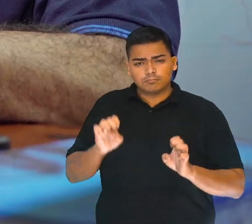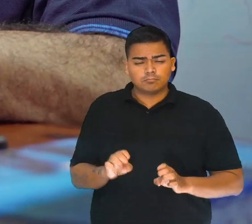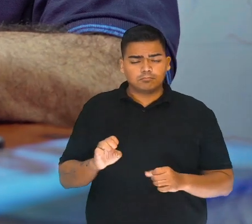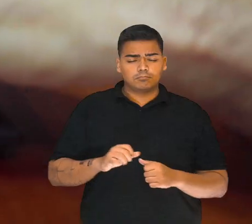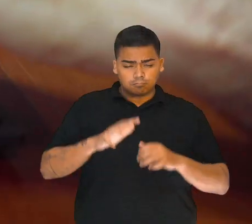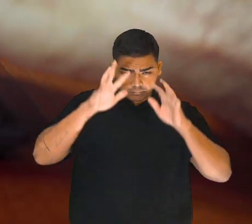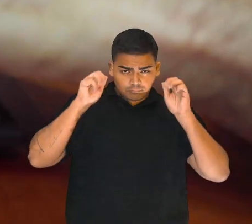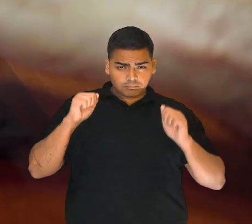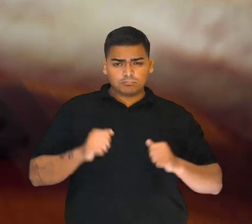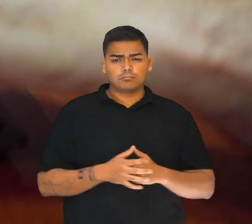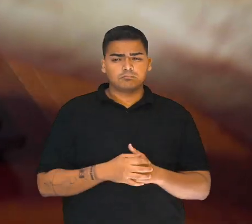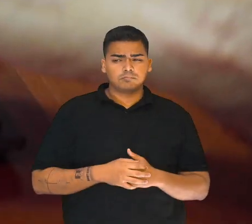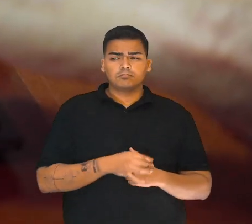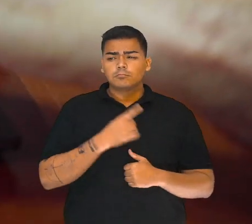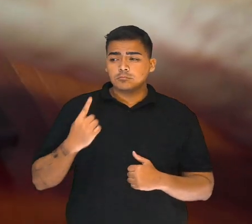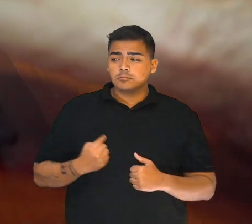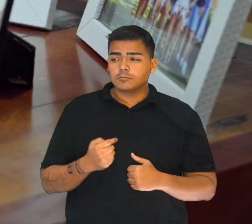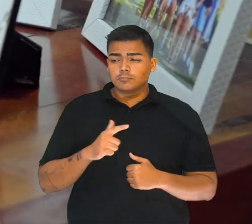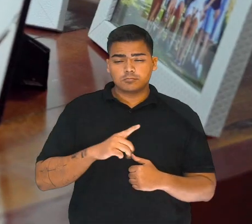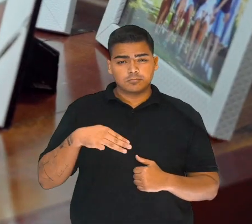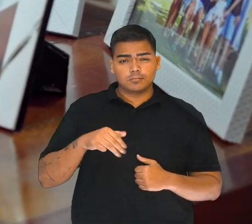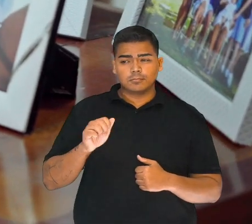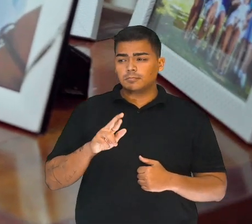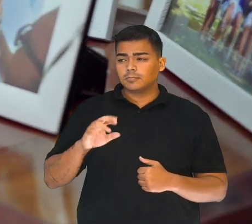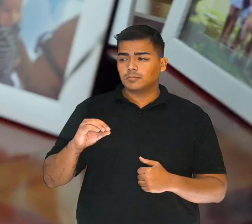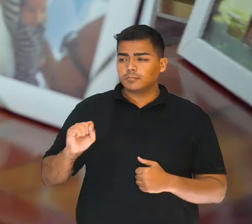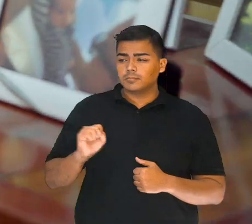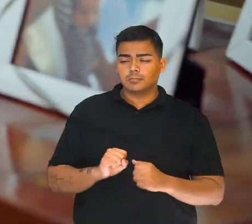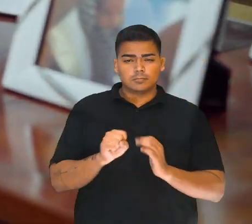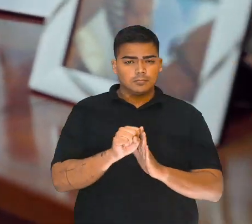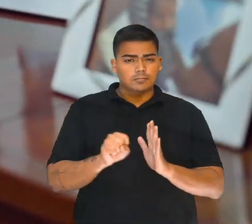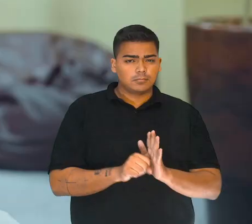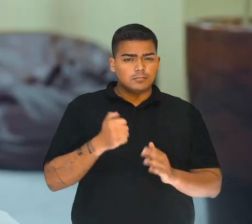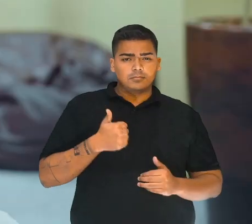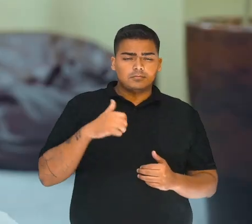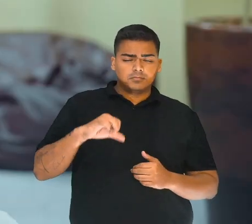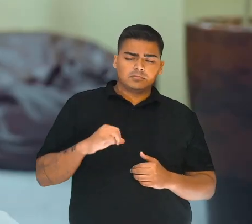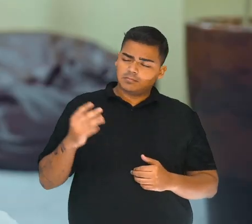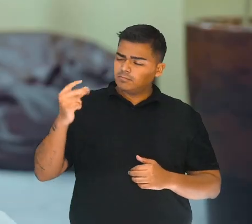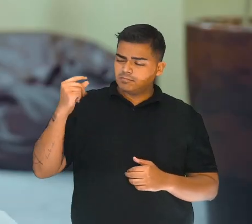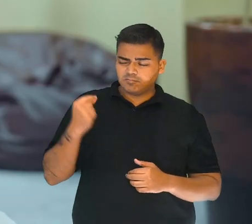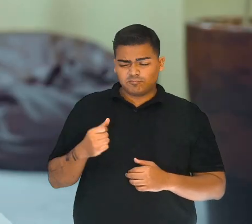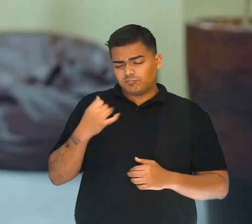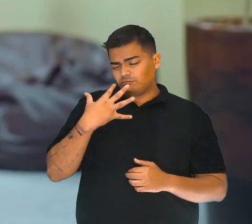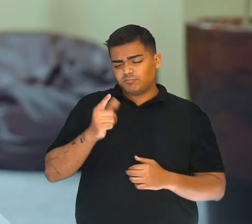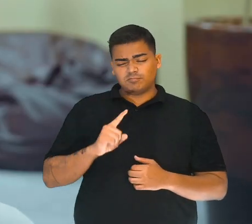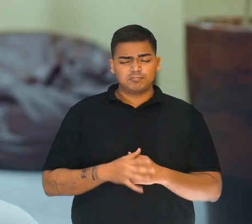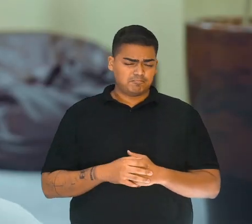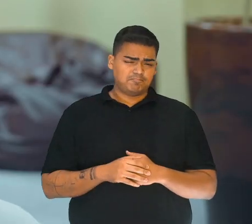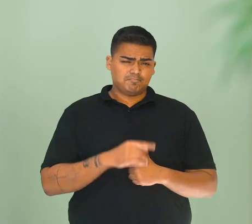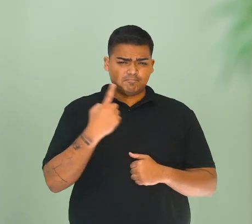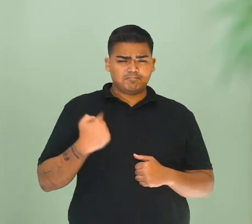na Amazônia. Nós somos de origem judaica. Viemos do Marrocos, século XIX, numa época em que não era muito bom para judeus